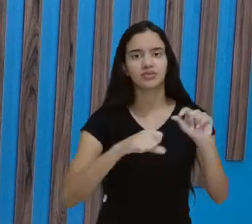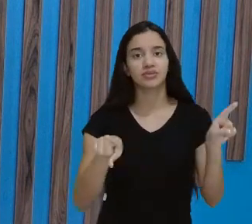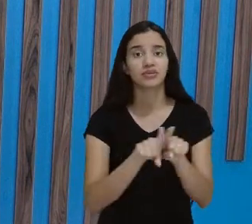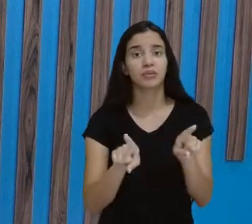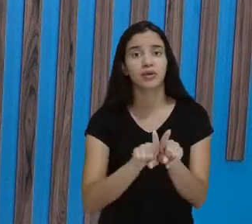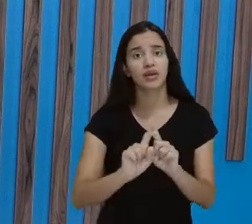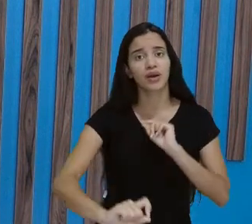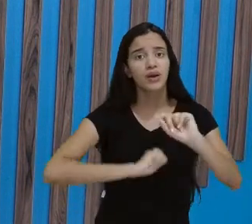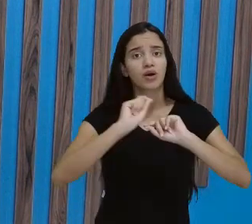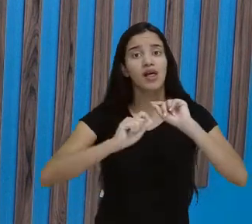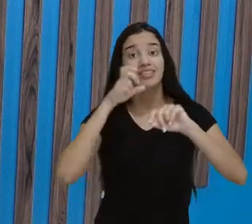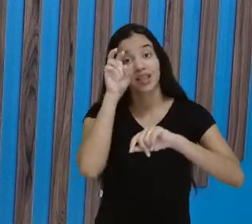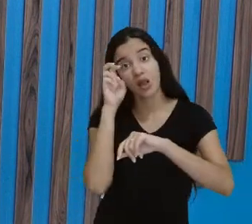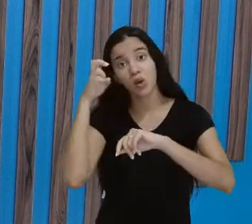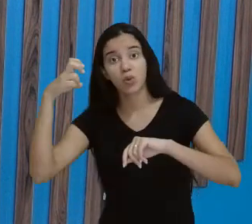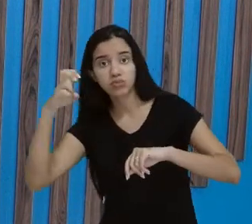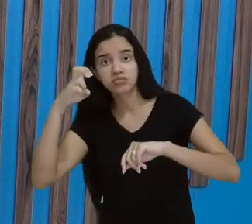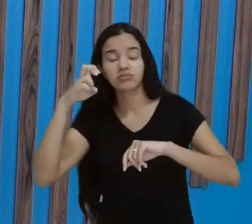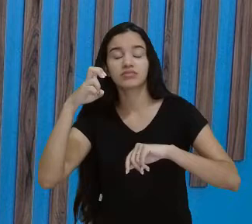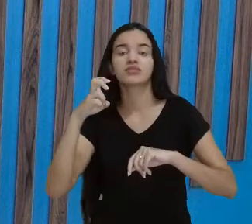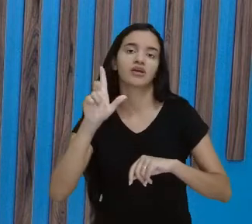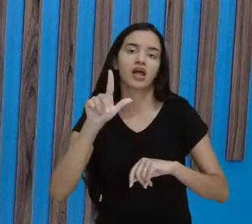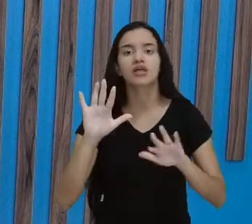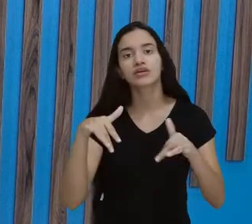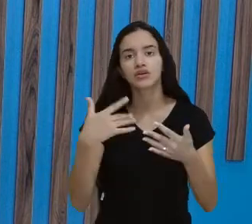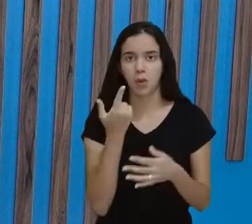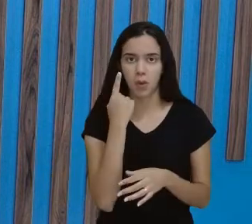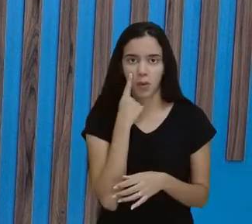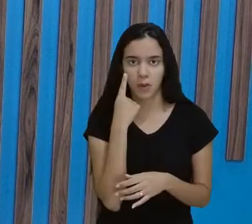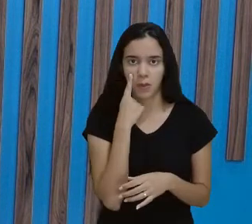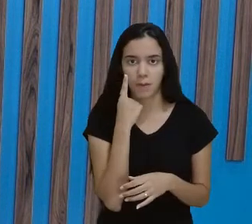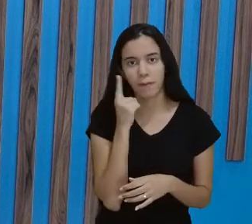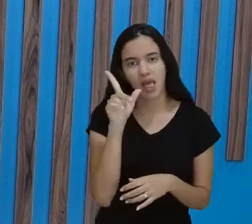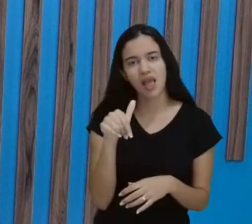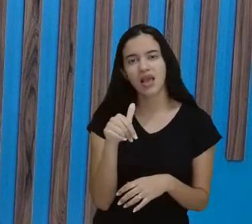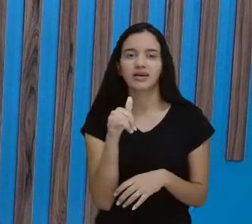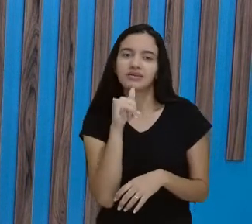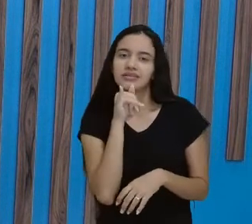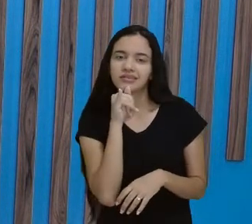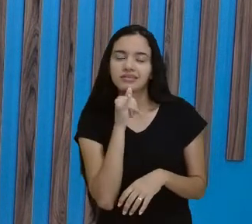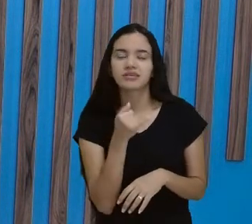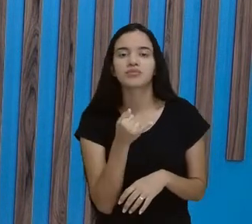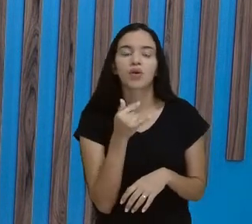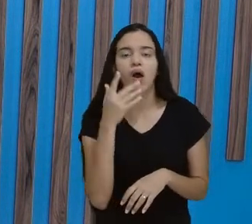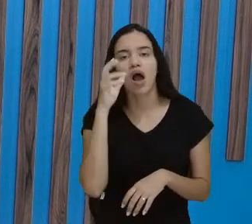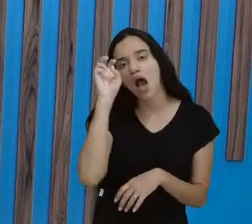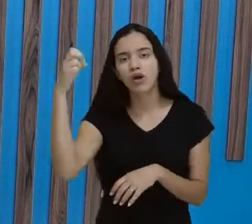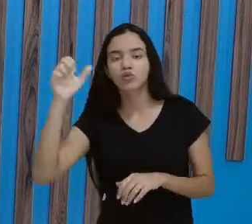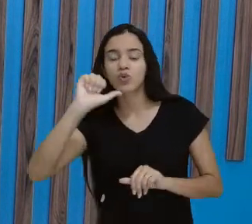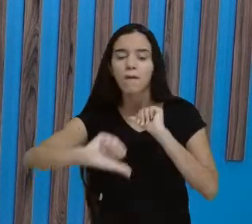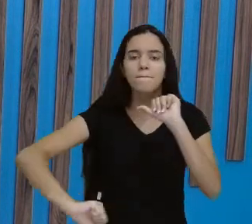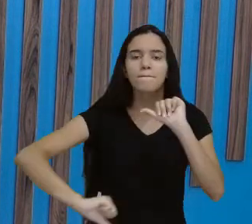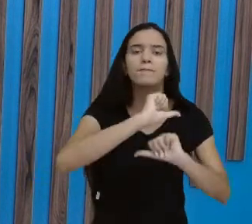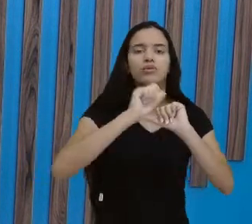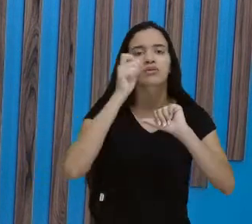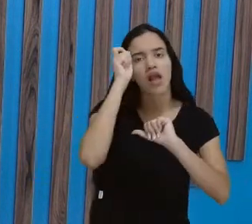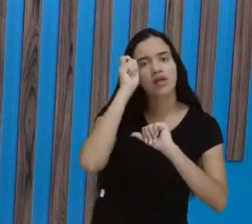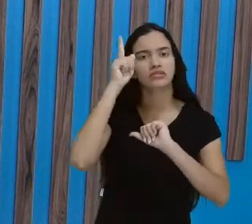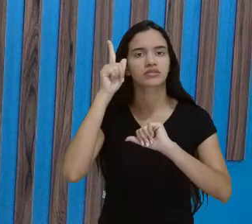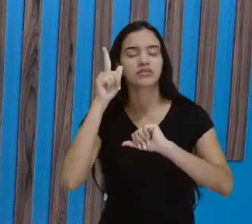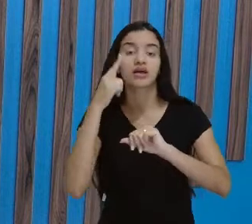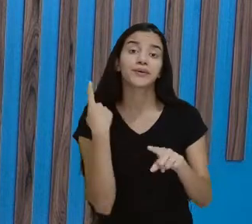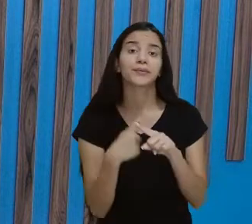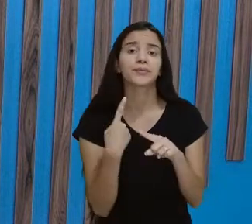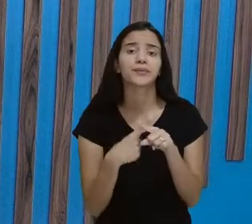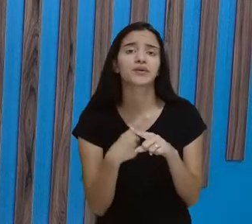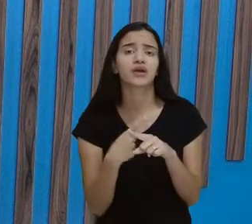é justamente na cultura. Então, veja só, a cultura modifica muitas ideias, porque